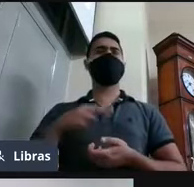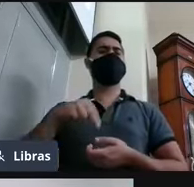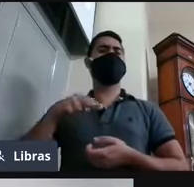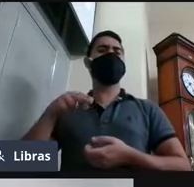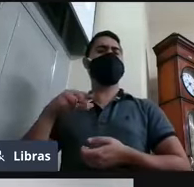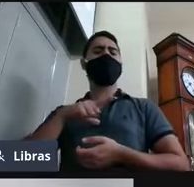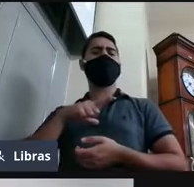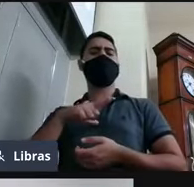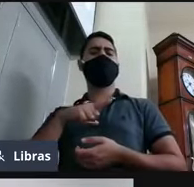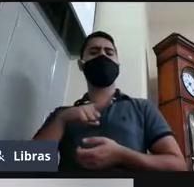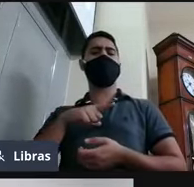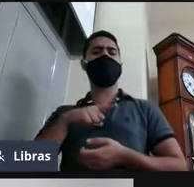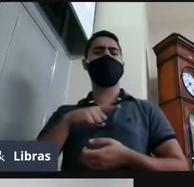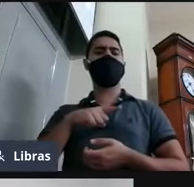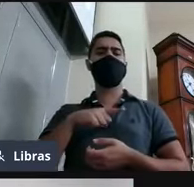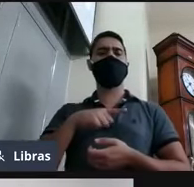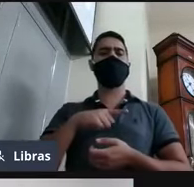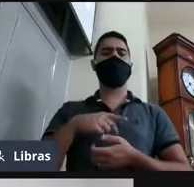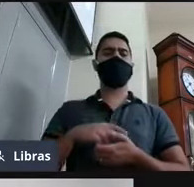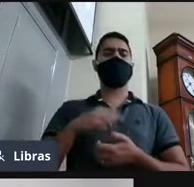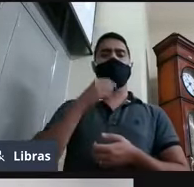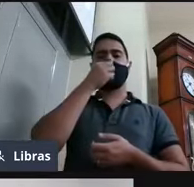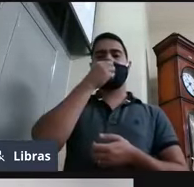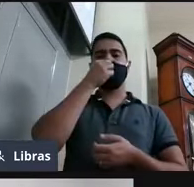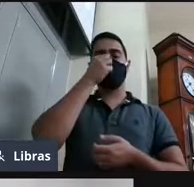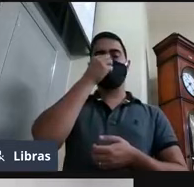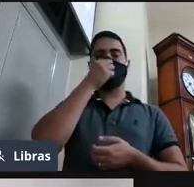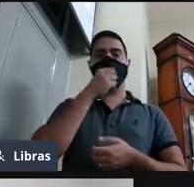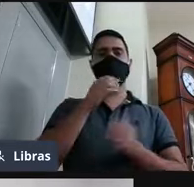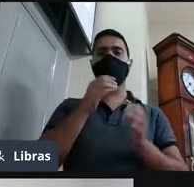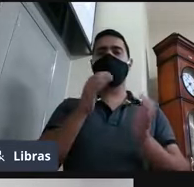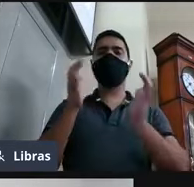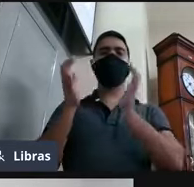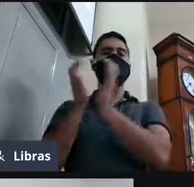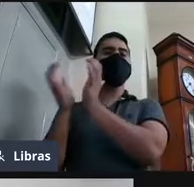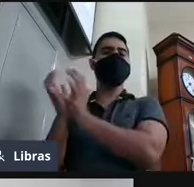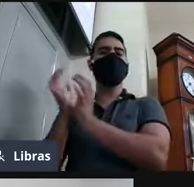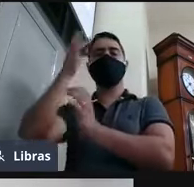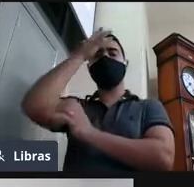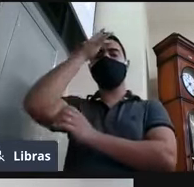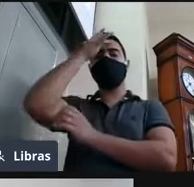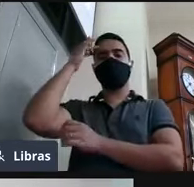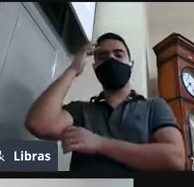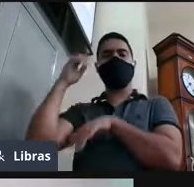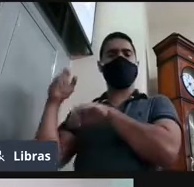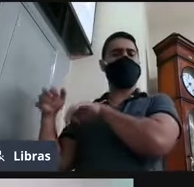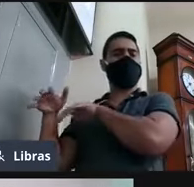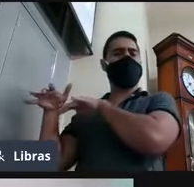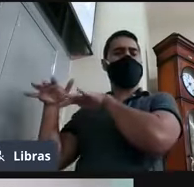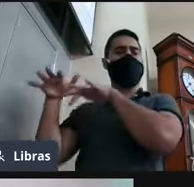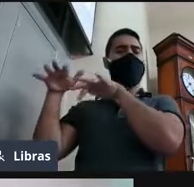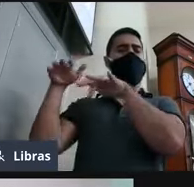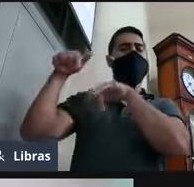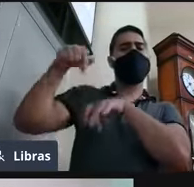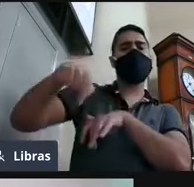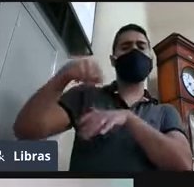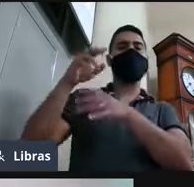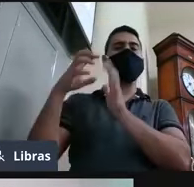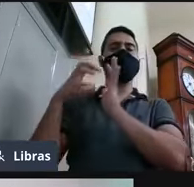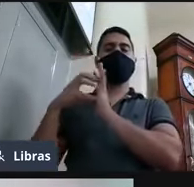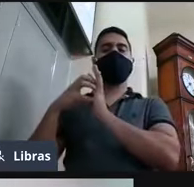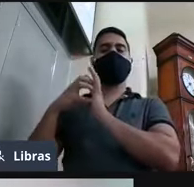tivemos tantos membros da gestão municipal na nossa Câmara